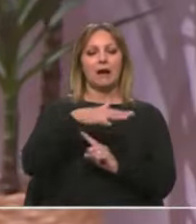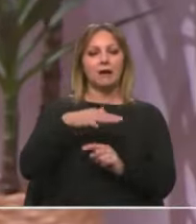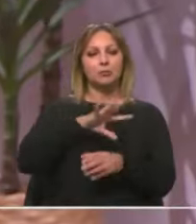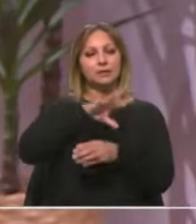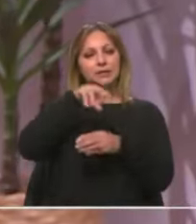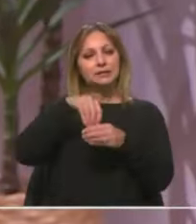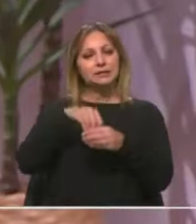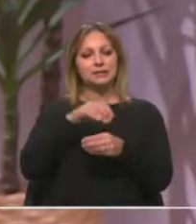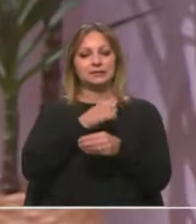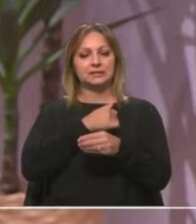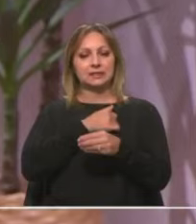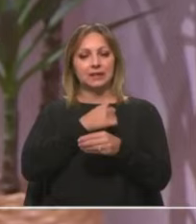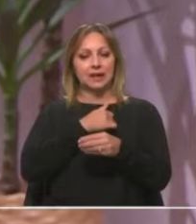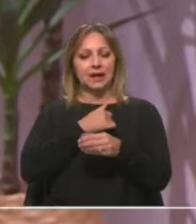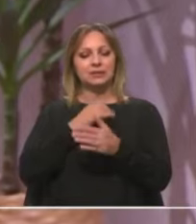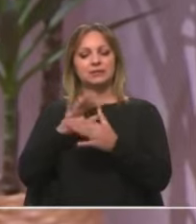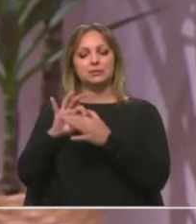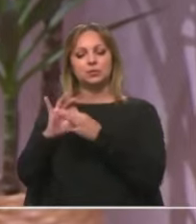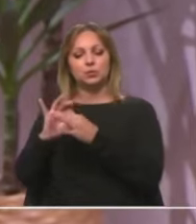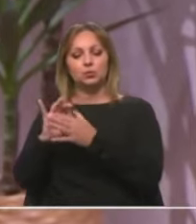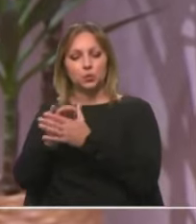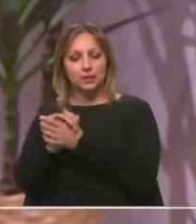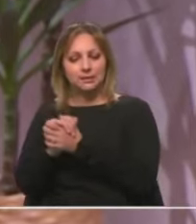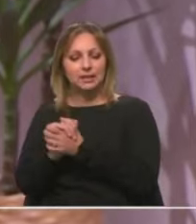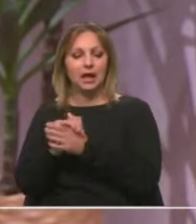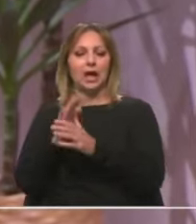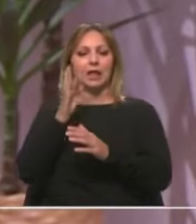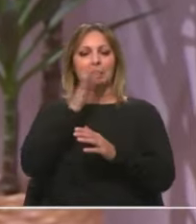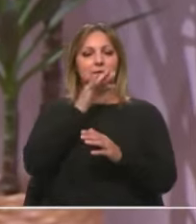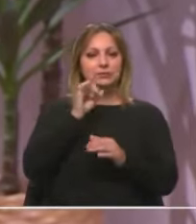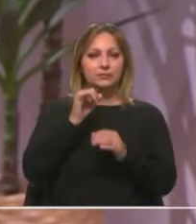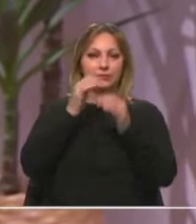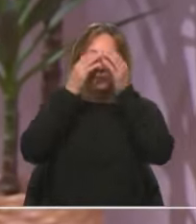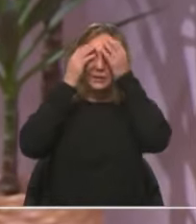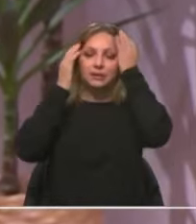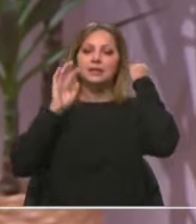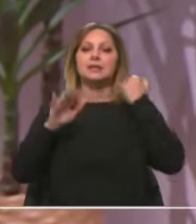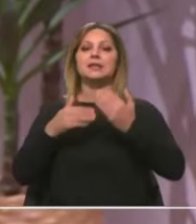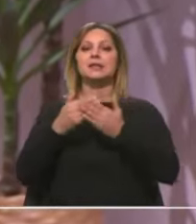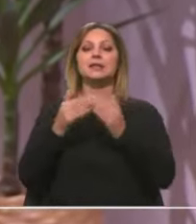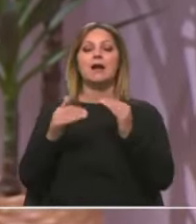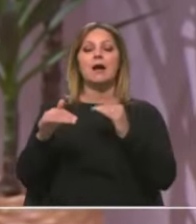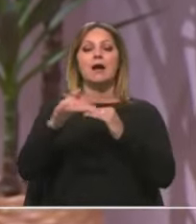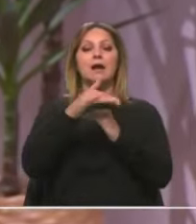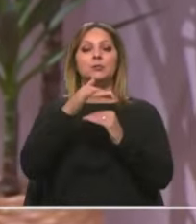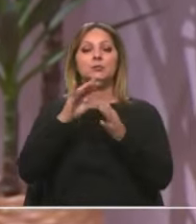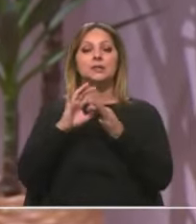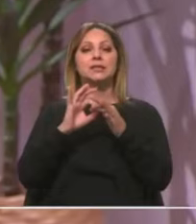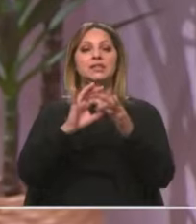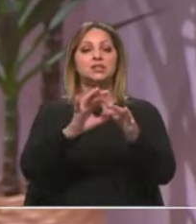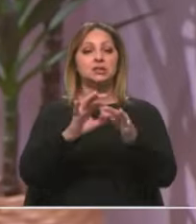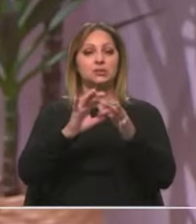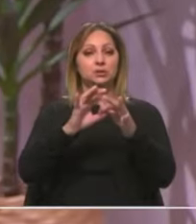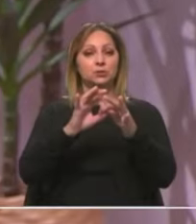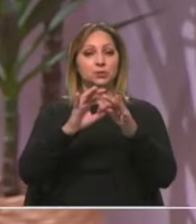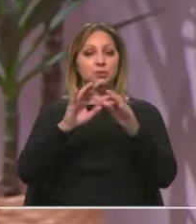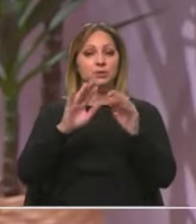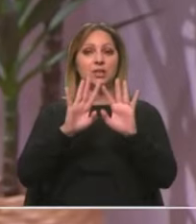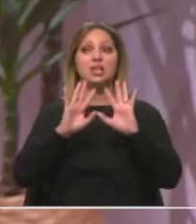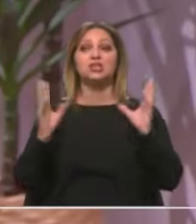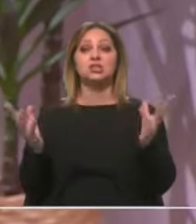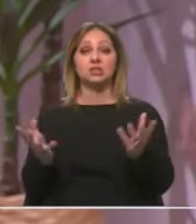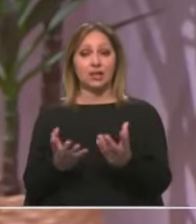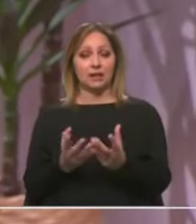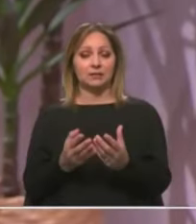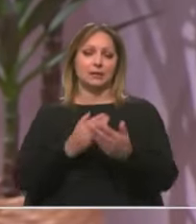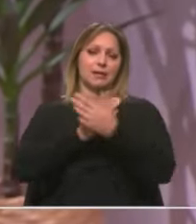casa, a harmonia com o casal, com a família. Portanto, e traz harmonia também nos relacionamentos de forma total, não é?